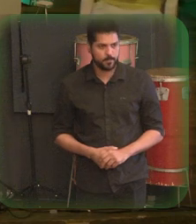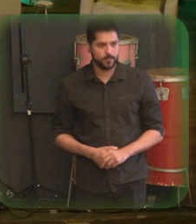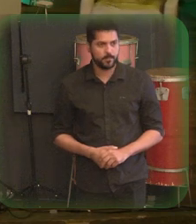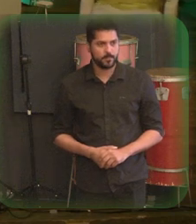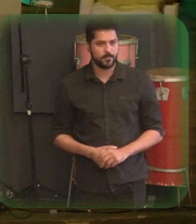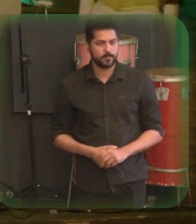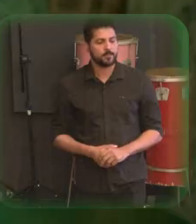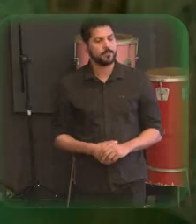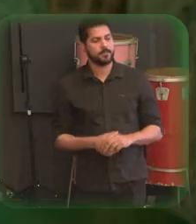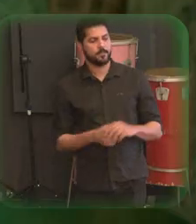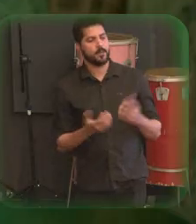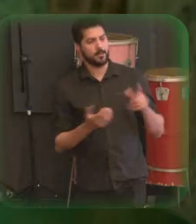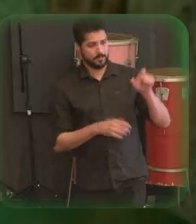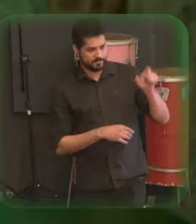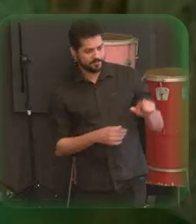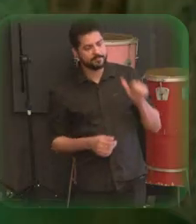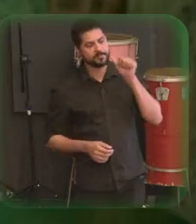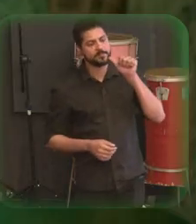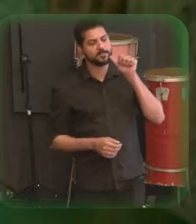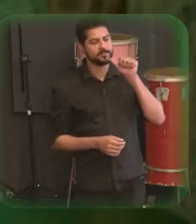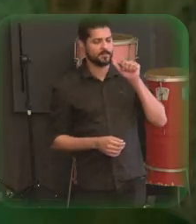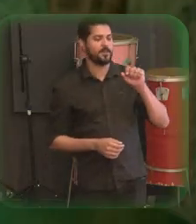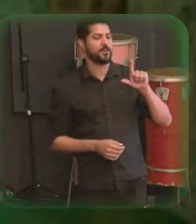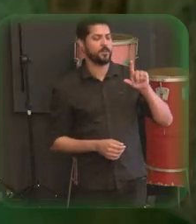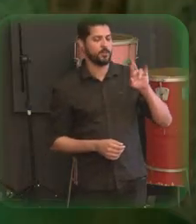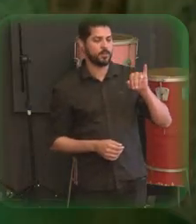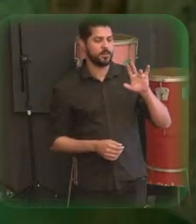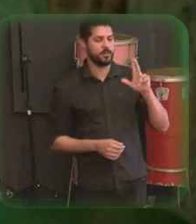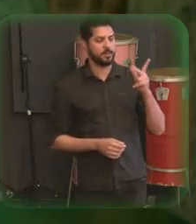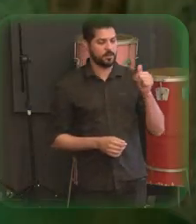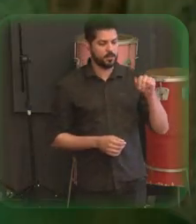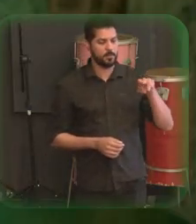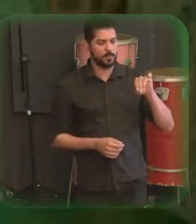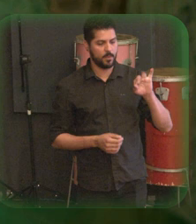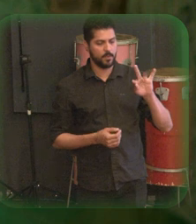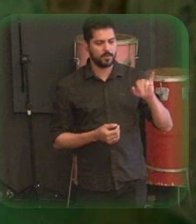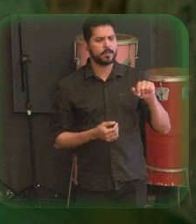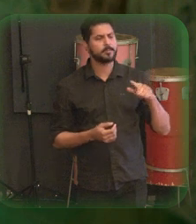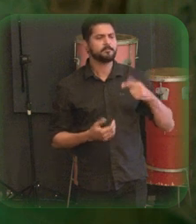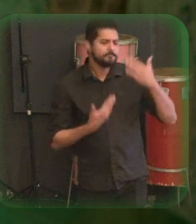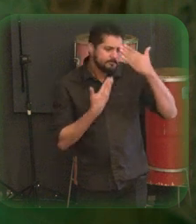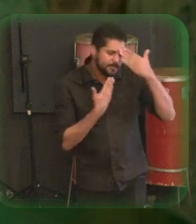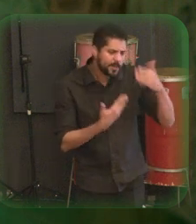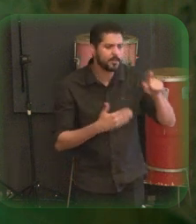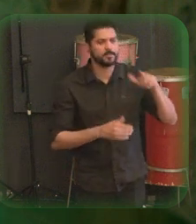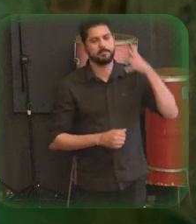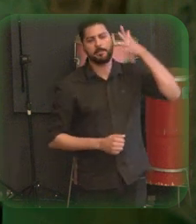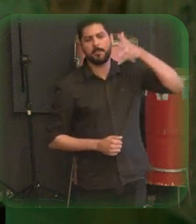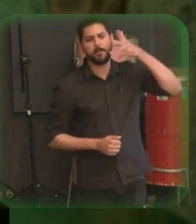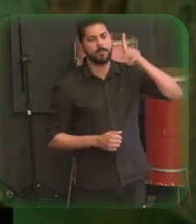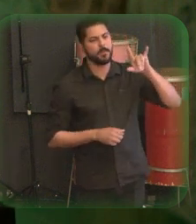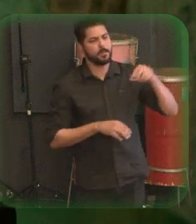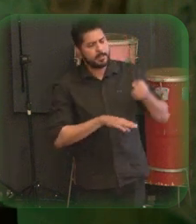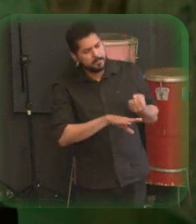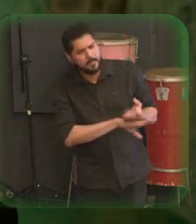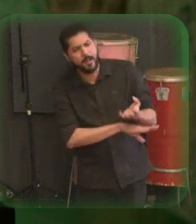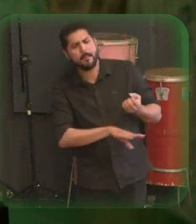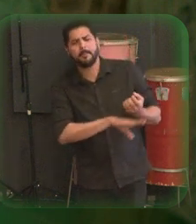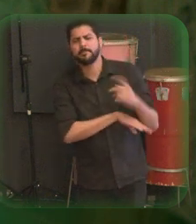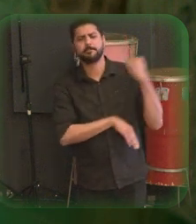Senhora Lucinha Mota, somos gratos por suas palavras e por passar essas informações tão importantes aqui